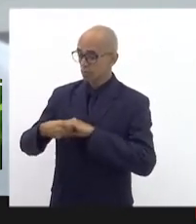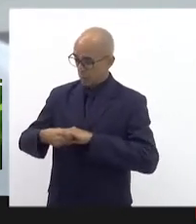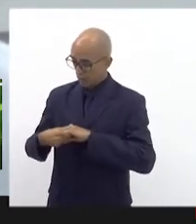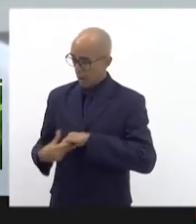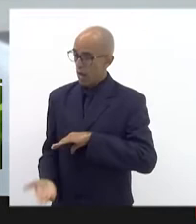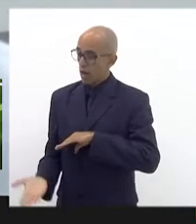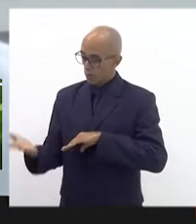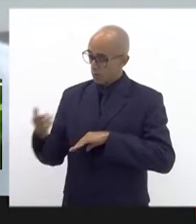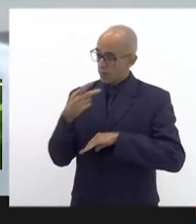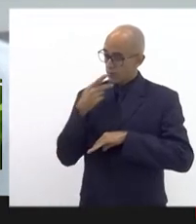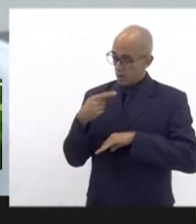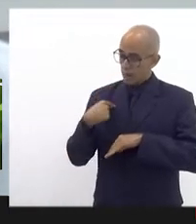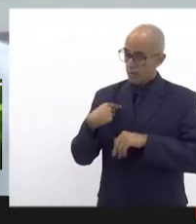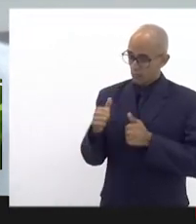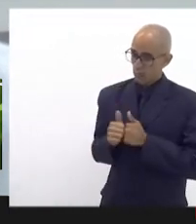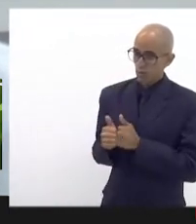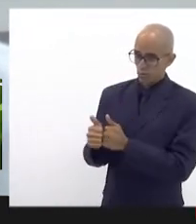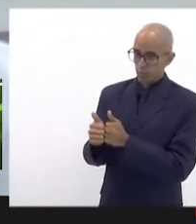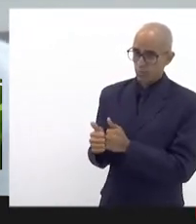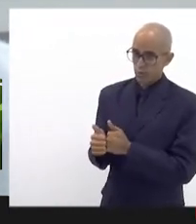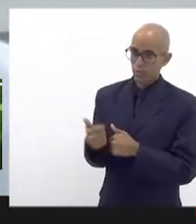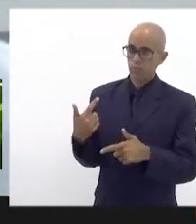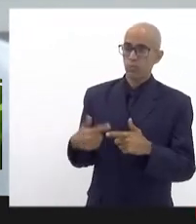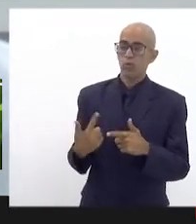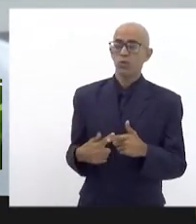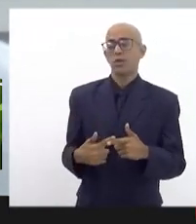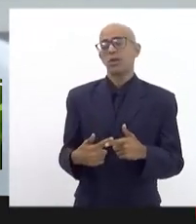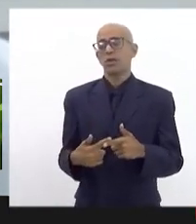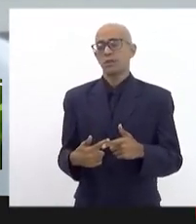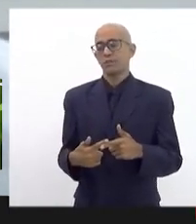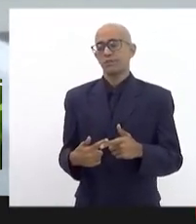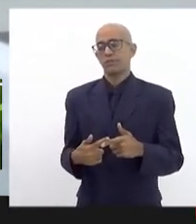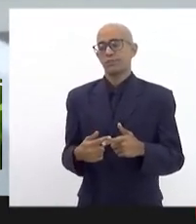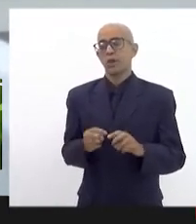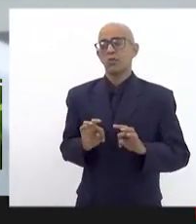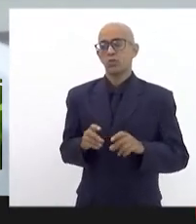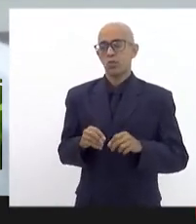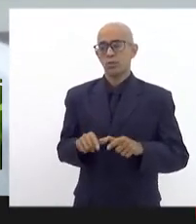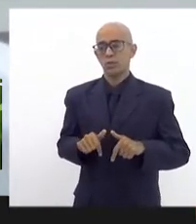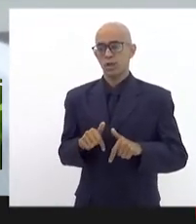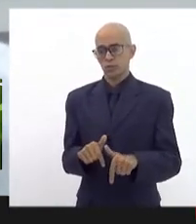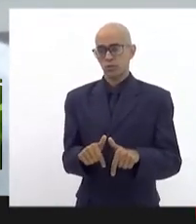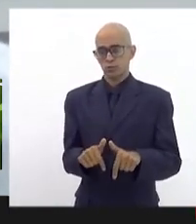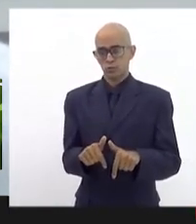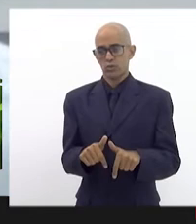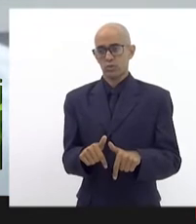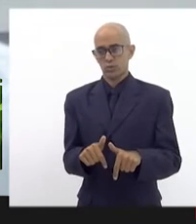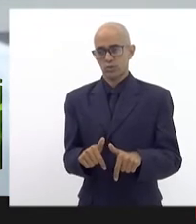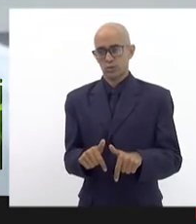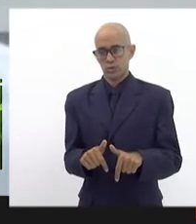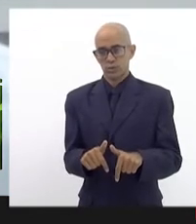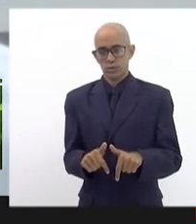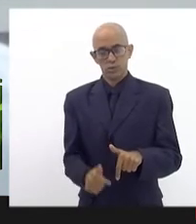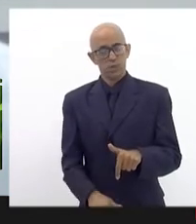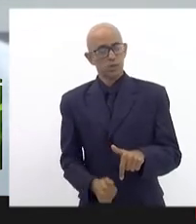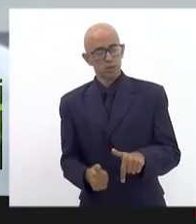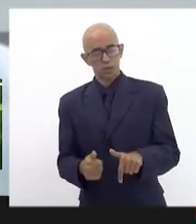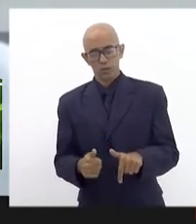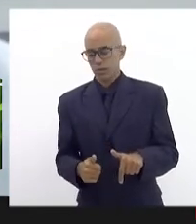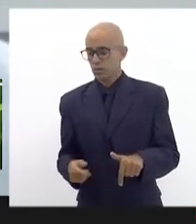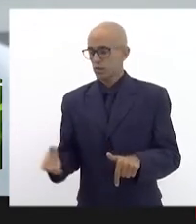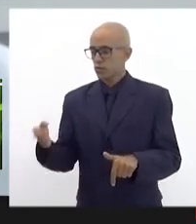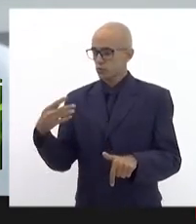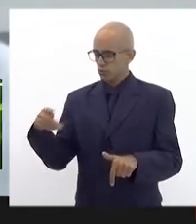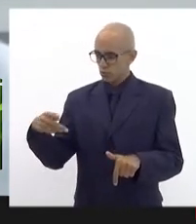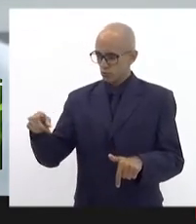aqui acompanhando, porque as ações colocadas pelo nobre e querido deputado Valdec